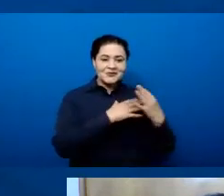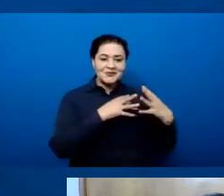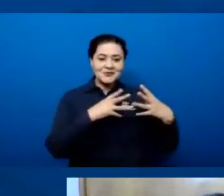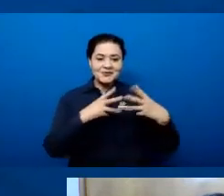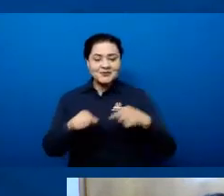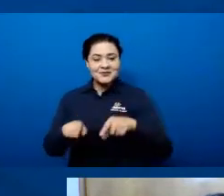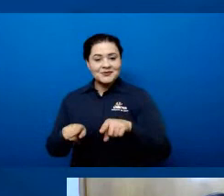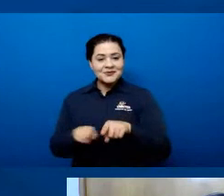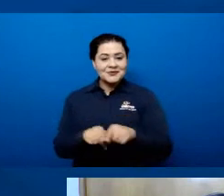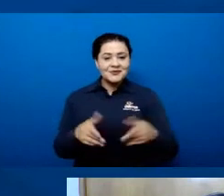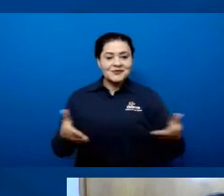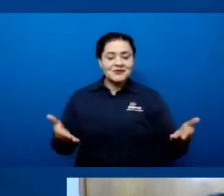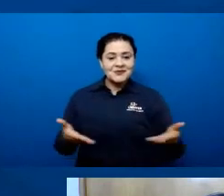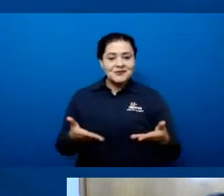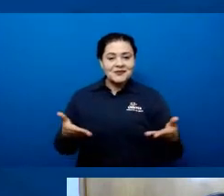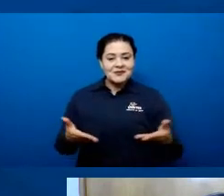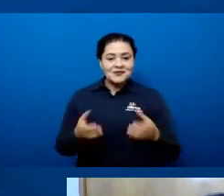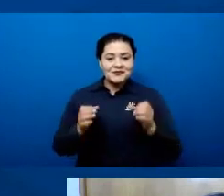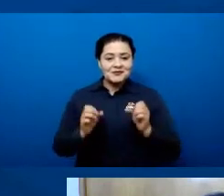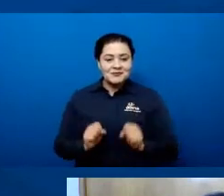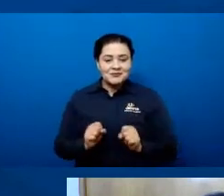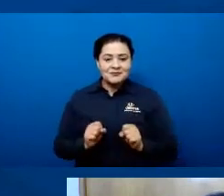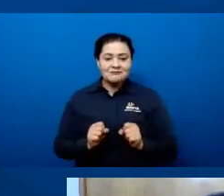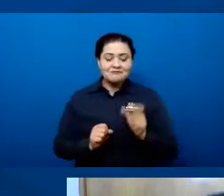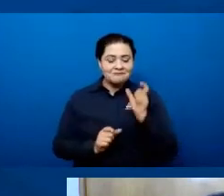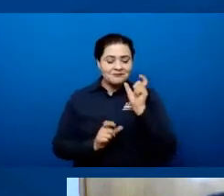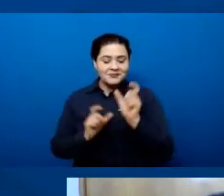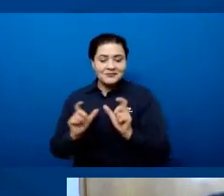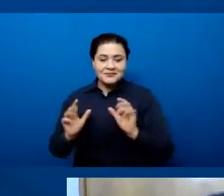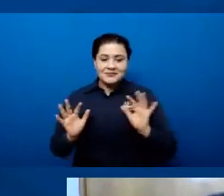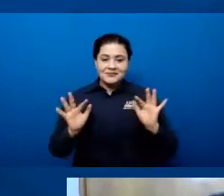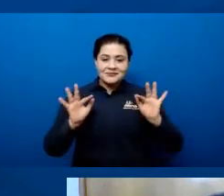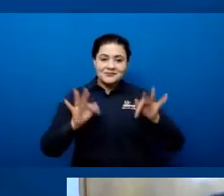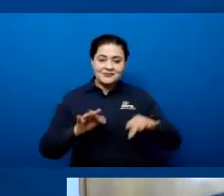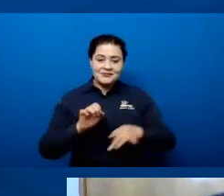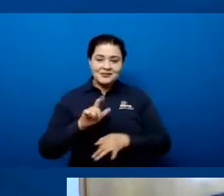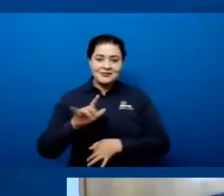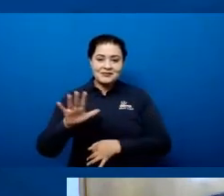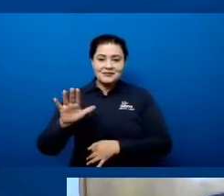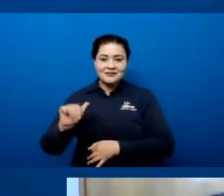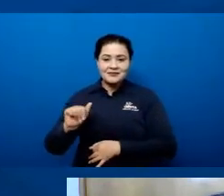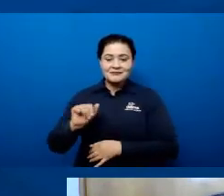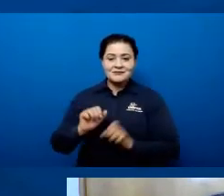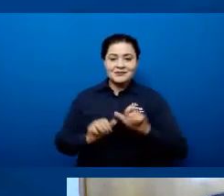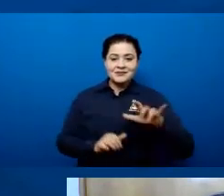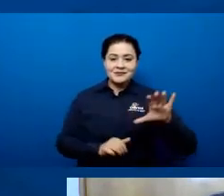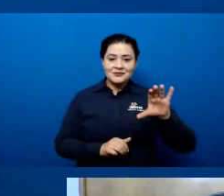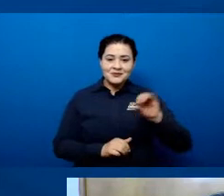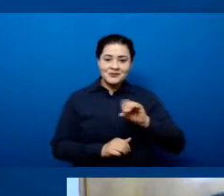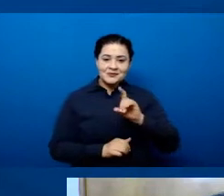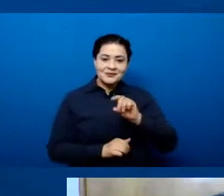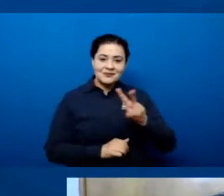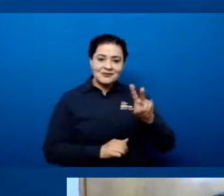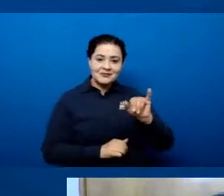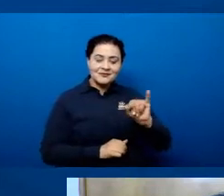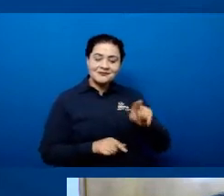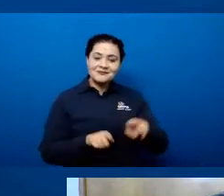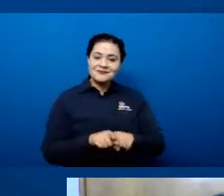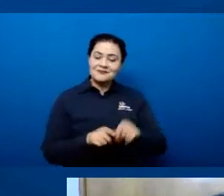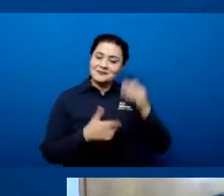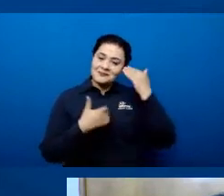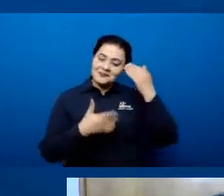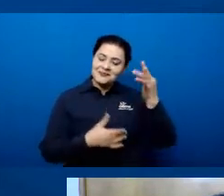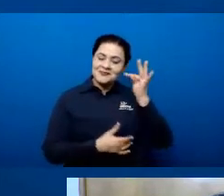deixo aqui vocês, né, pelas palavras finais, Elisa, Elcio, Davi, agradeço, né, a Tânia,